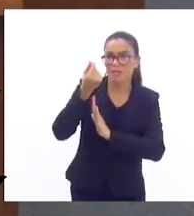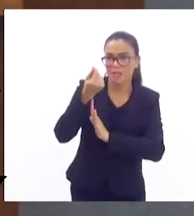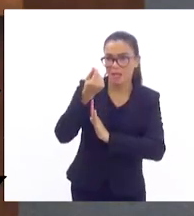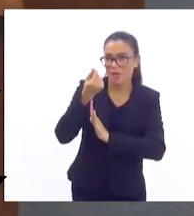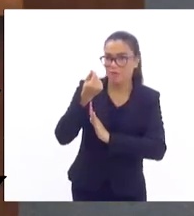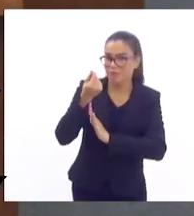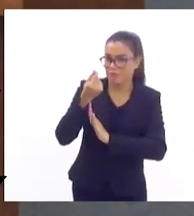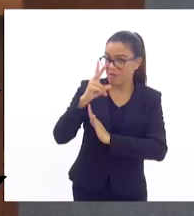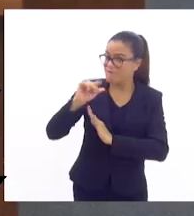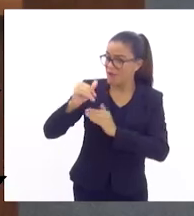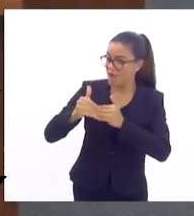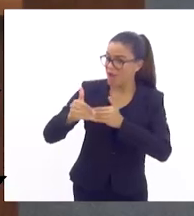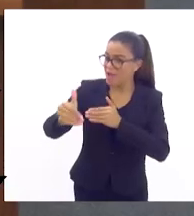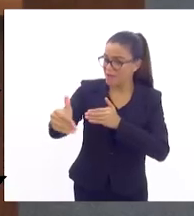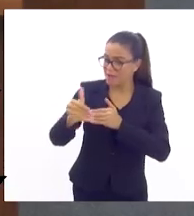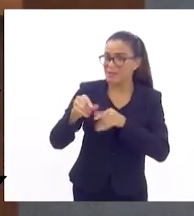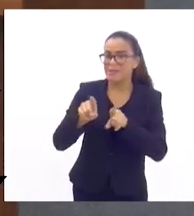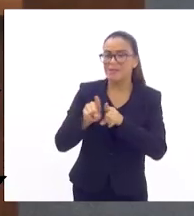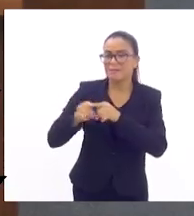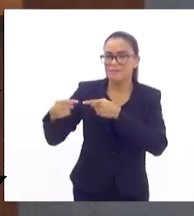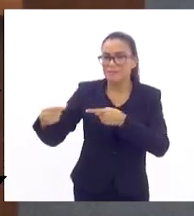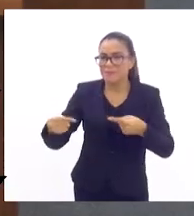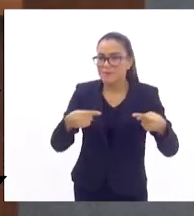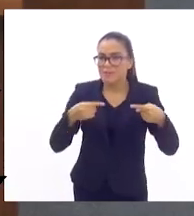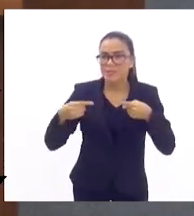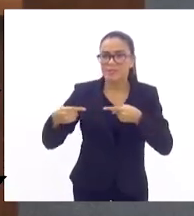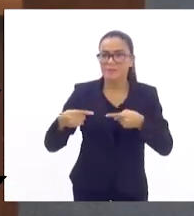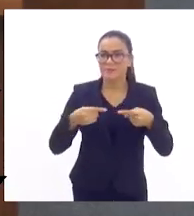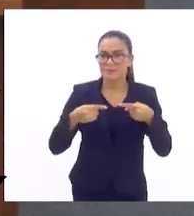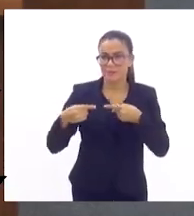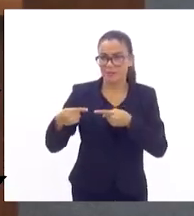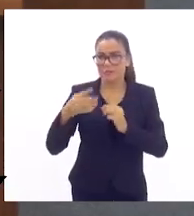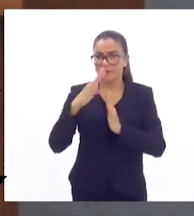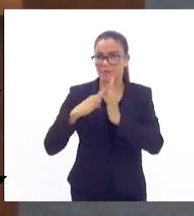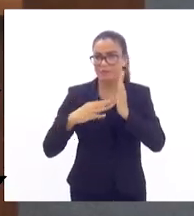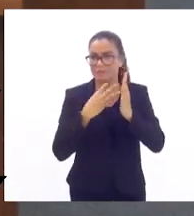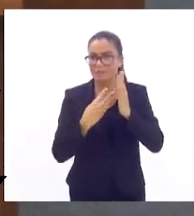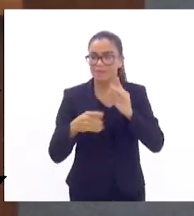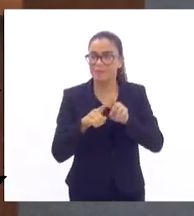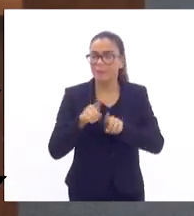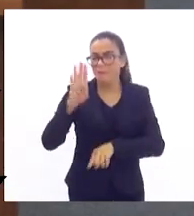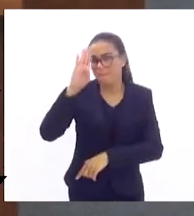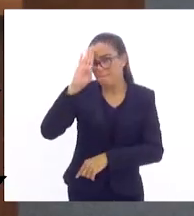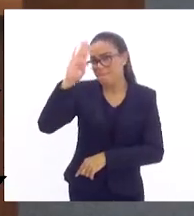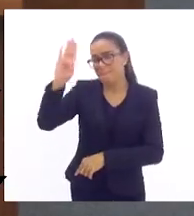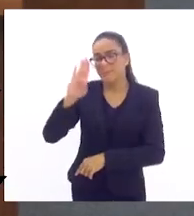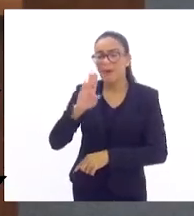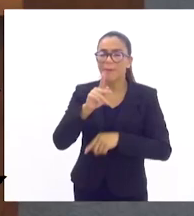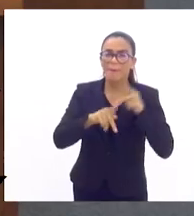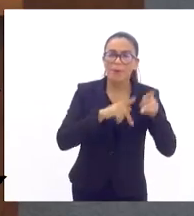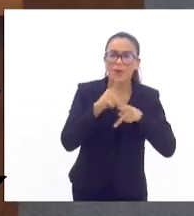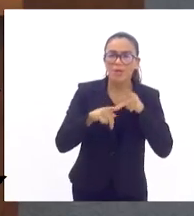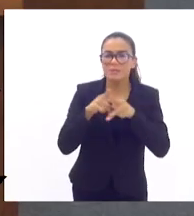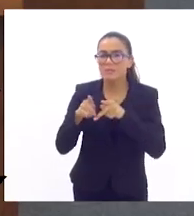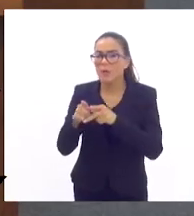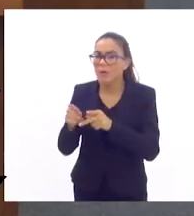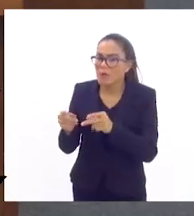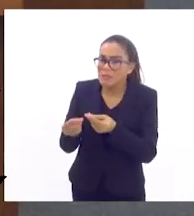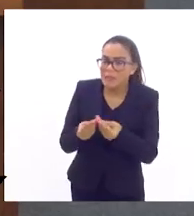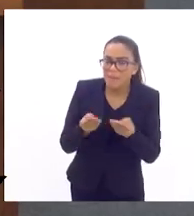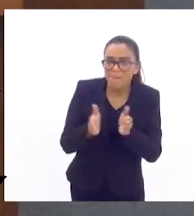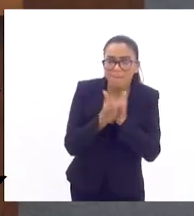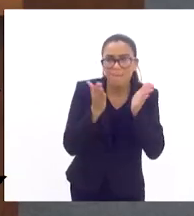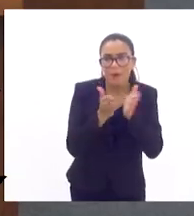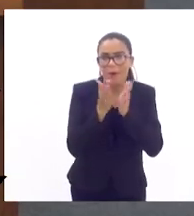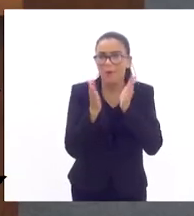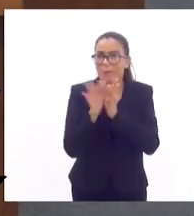que virão, a discussão dos planos e as previsões, principalmente das populações vulnerabilizadas, a